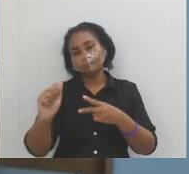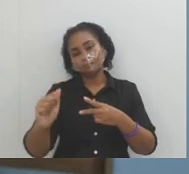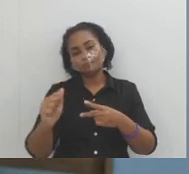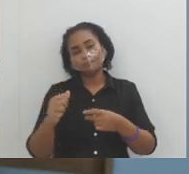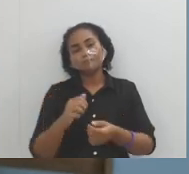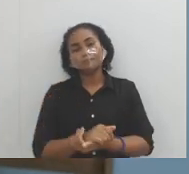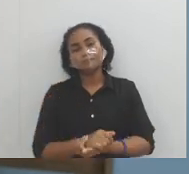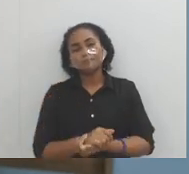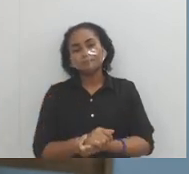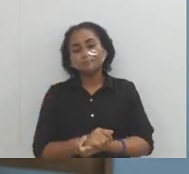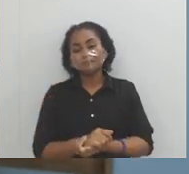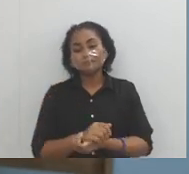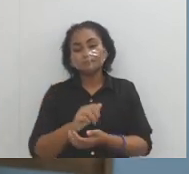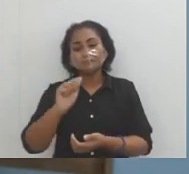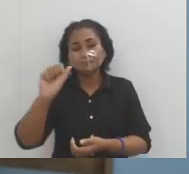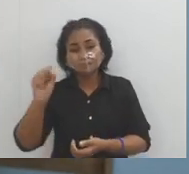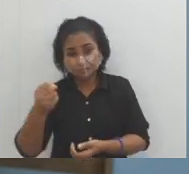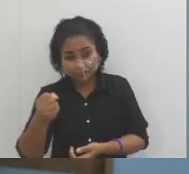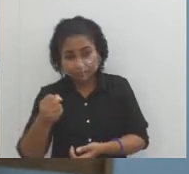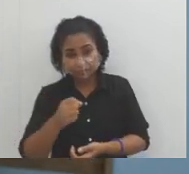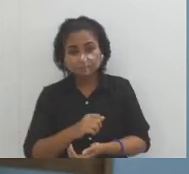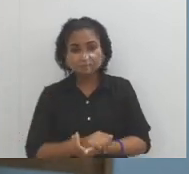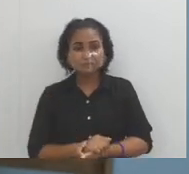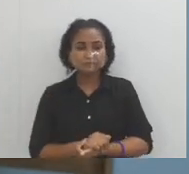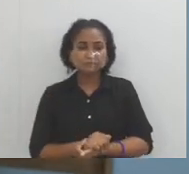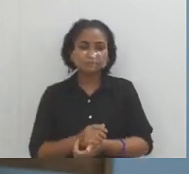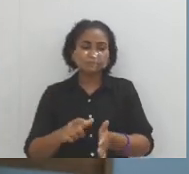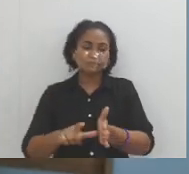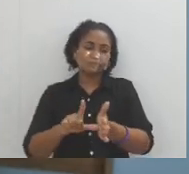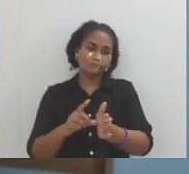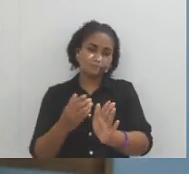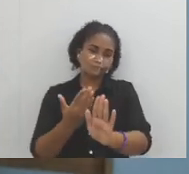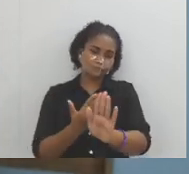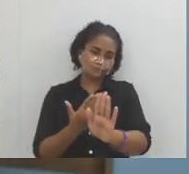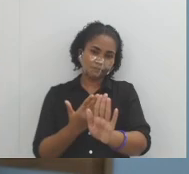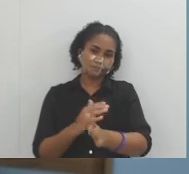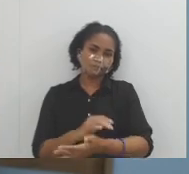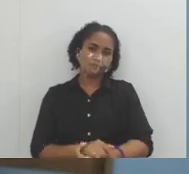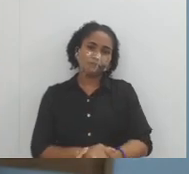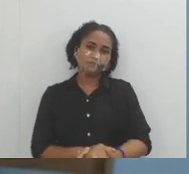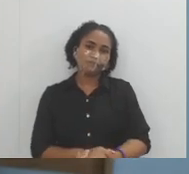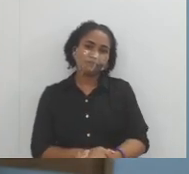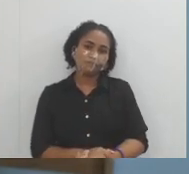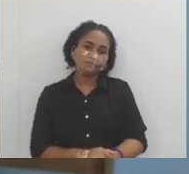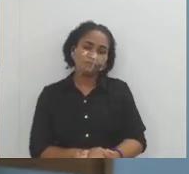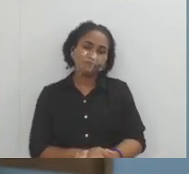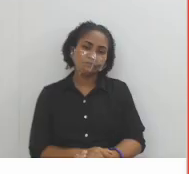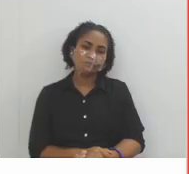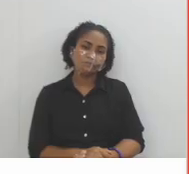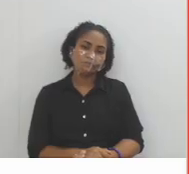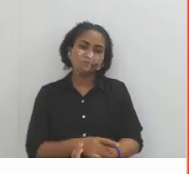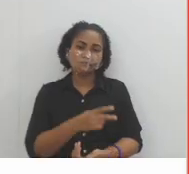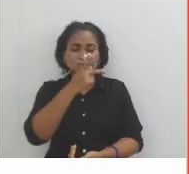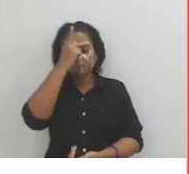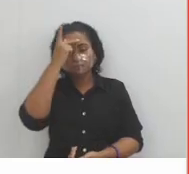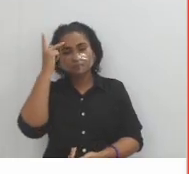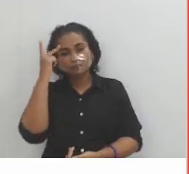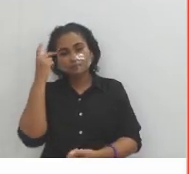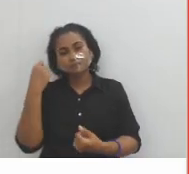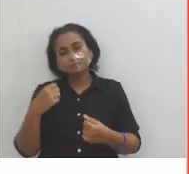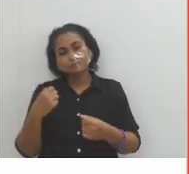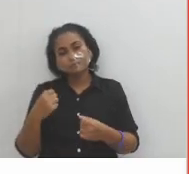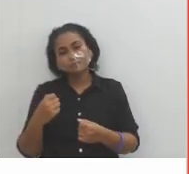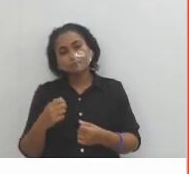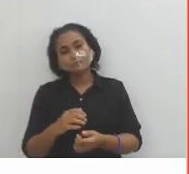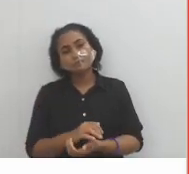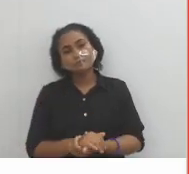Então, esse as, antes de pessoas, tá? Responder às pessoas, esse as